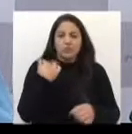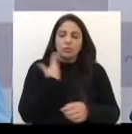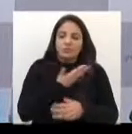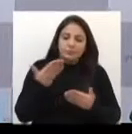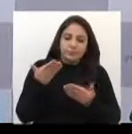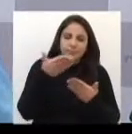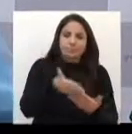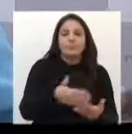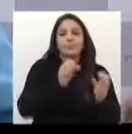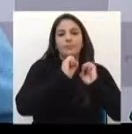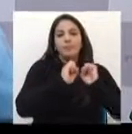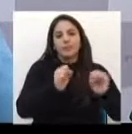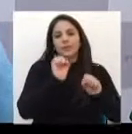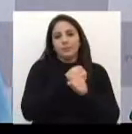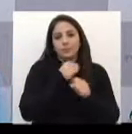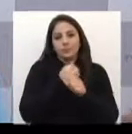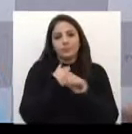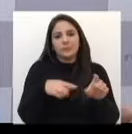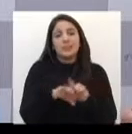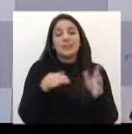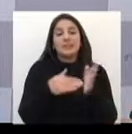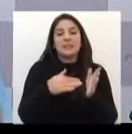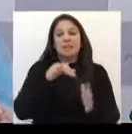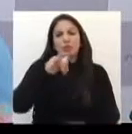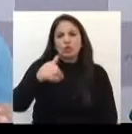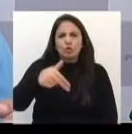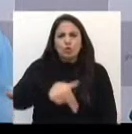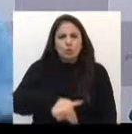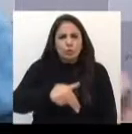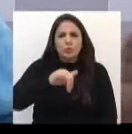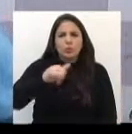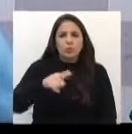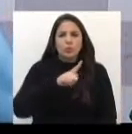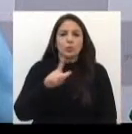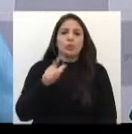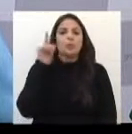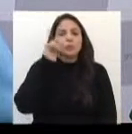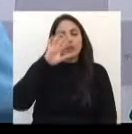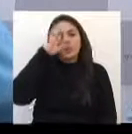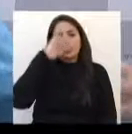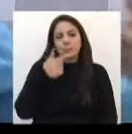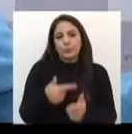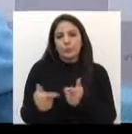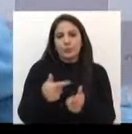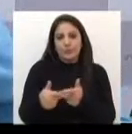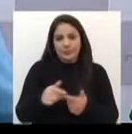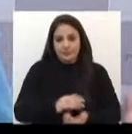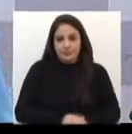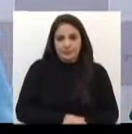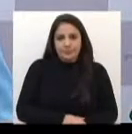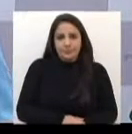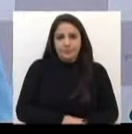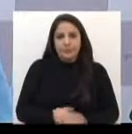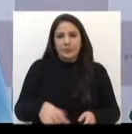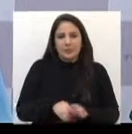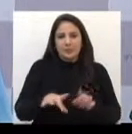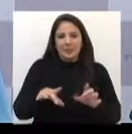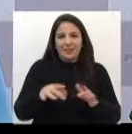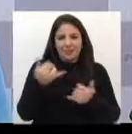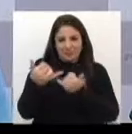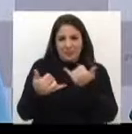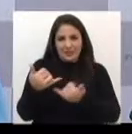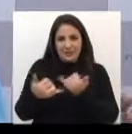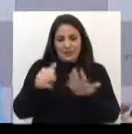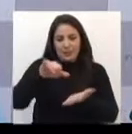secretário de obras lá e até o final do mês de junho, início de julho, ele vai resolver esse problema. Lá, os brinquedos